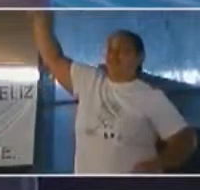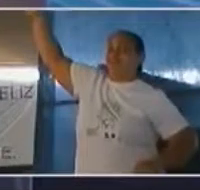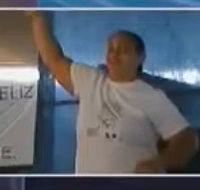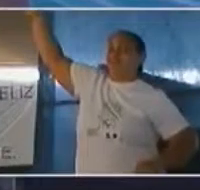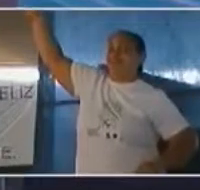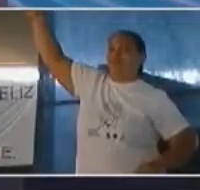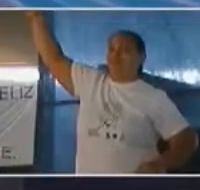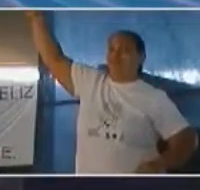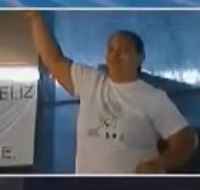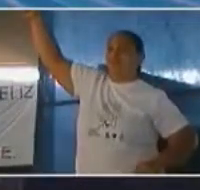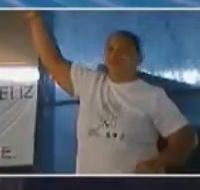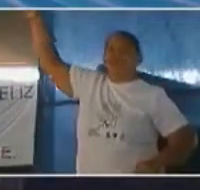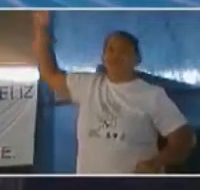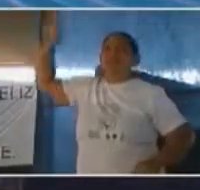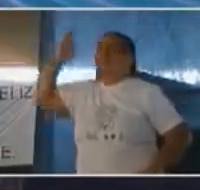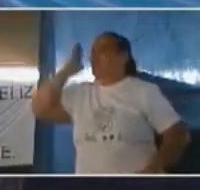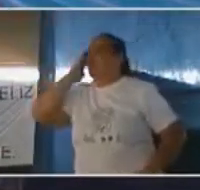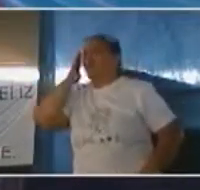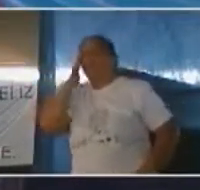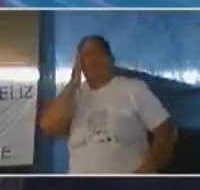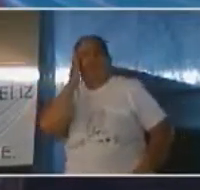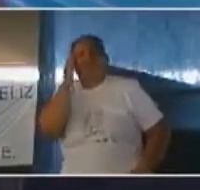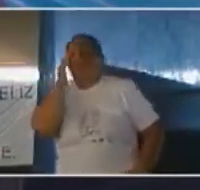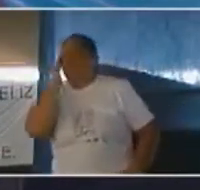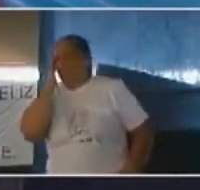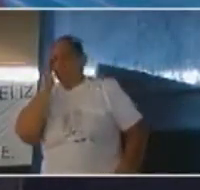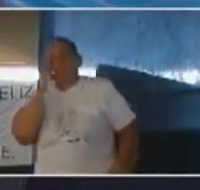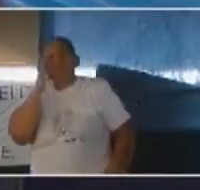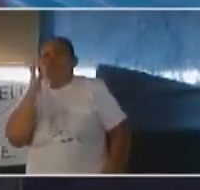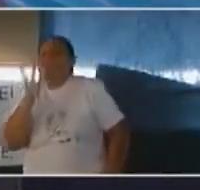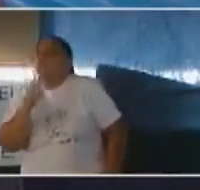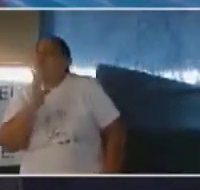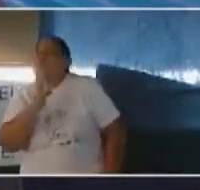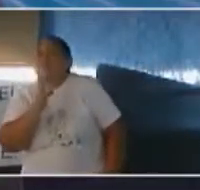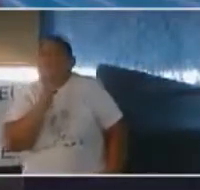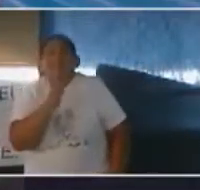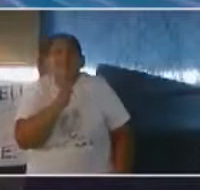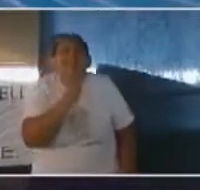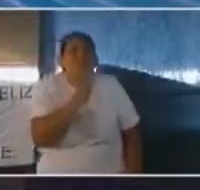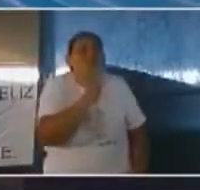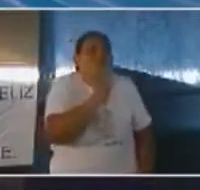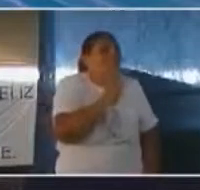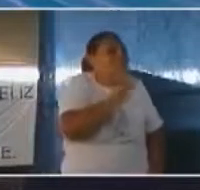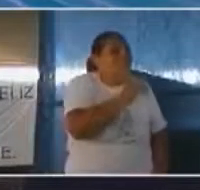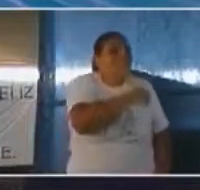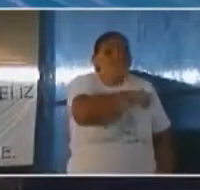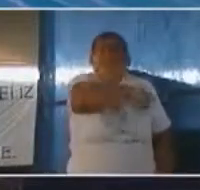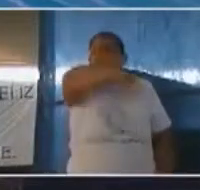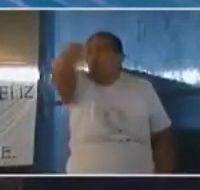o Criador é muito sábio. O Criador conhece os pontos de equilíbrio